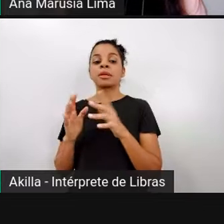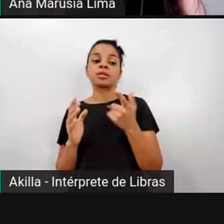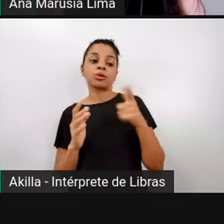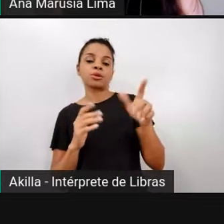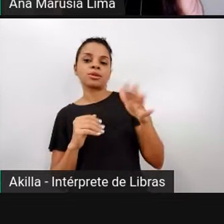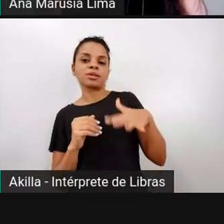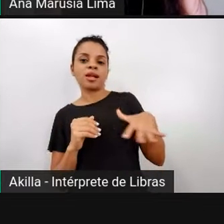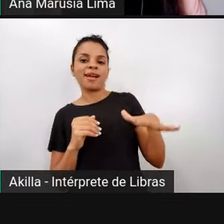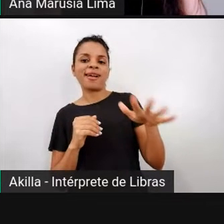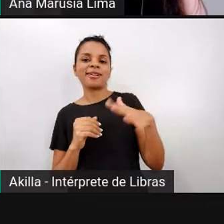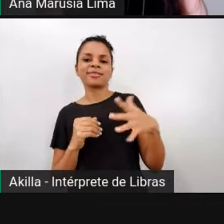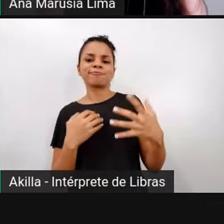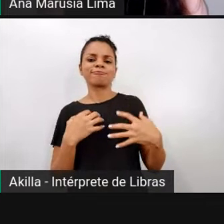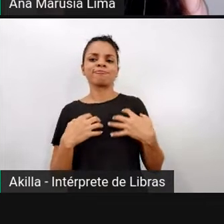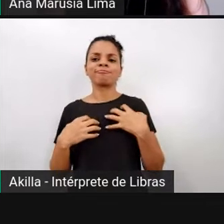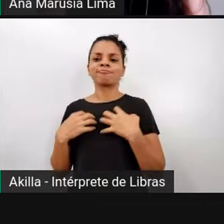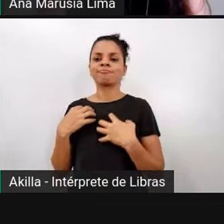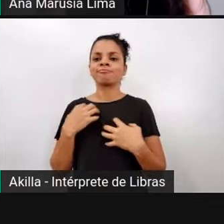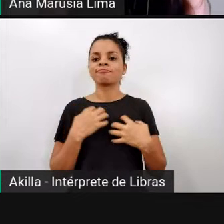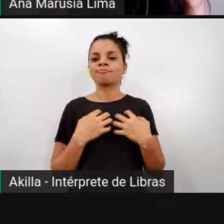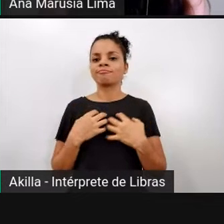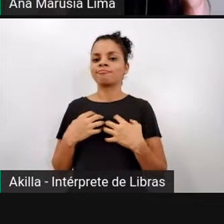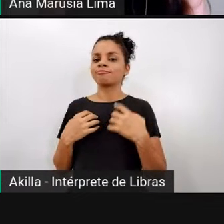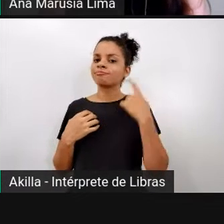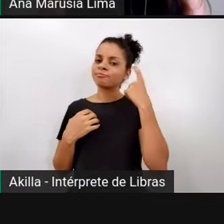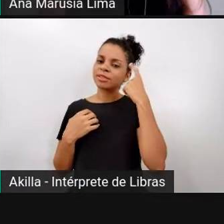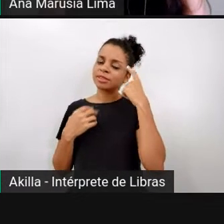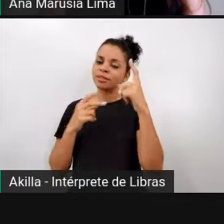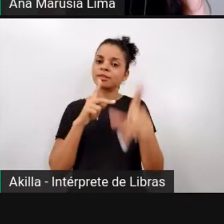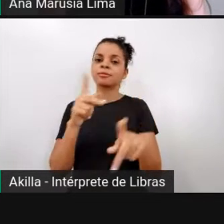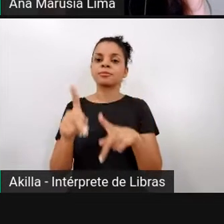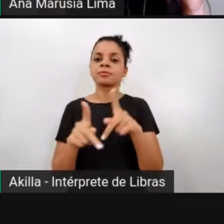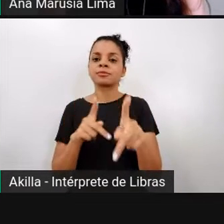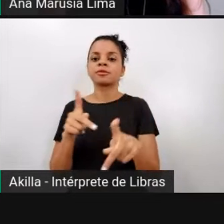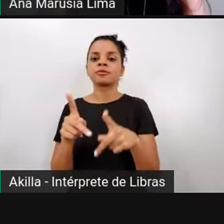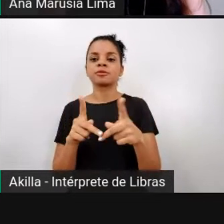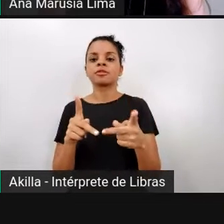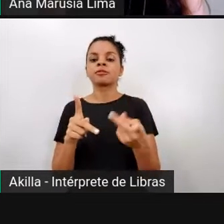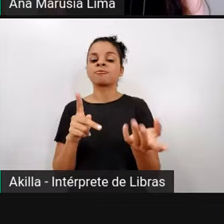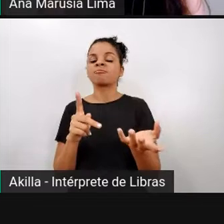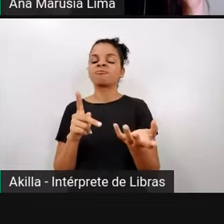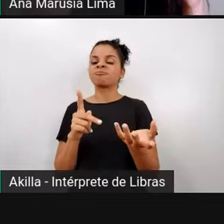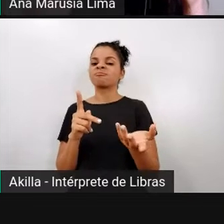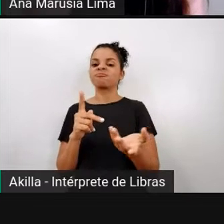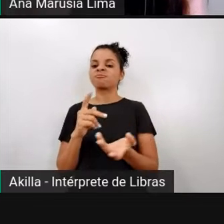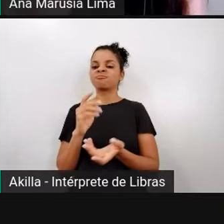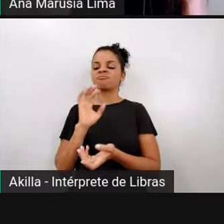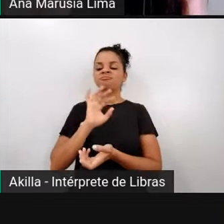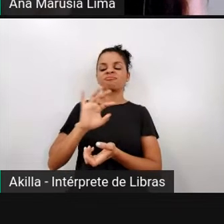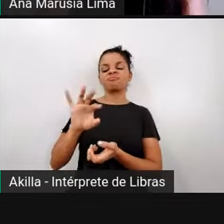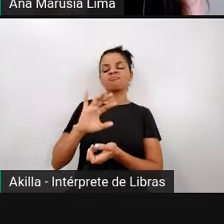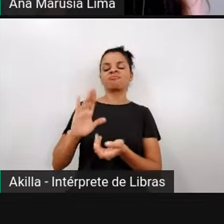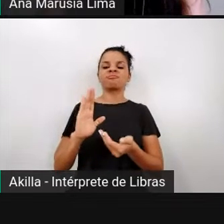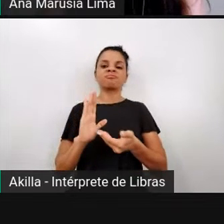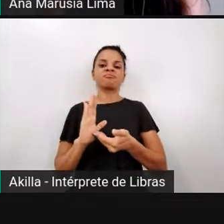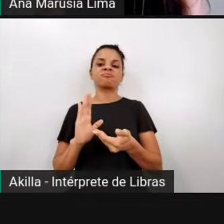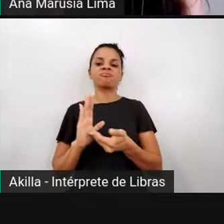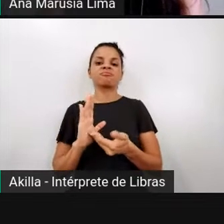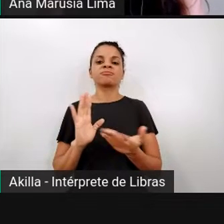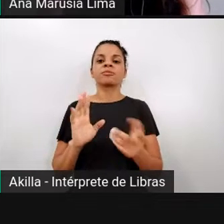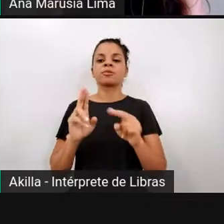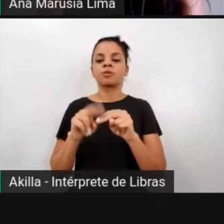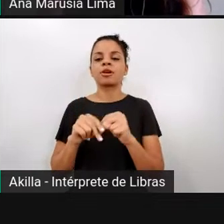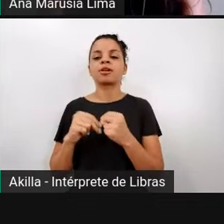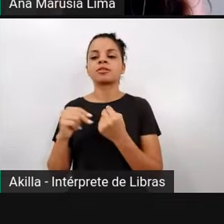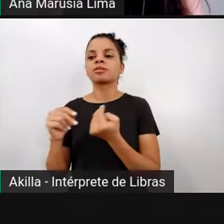com a aversão que os cidadãos nutrem ainda pela Câmara dos Deputados, causada em grande parte pelos ataques da mídia